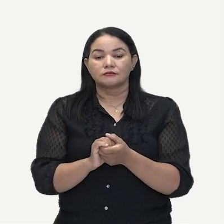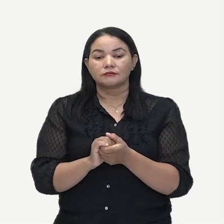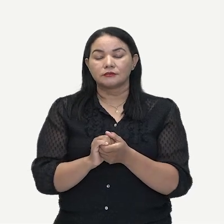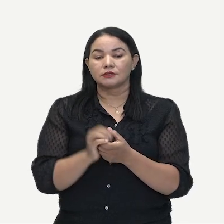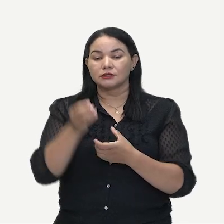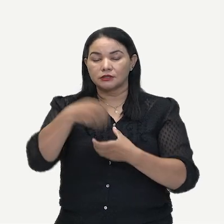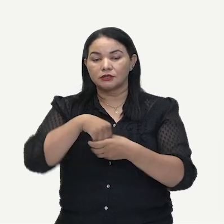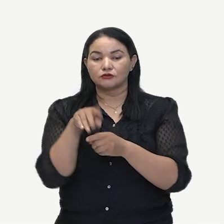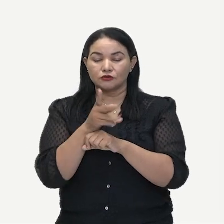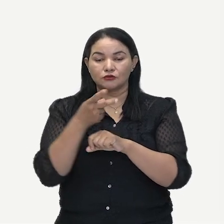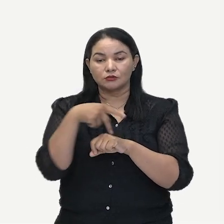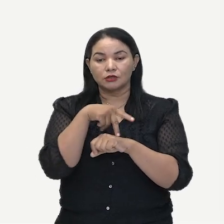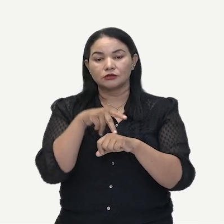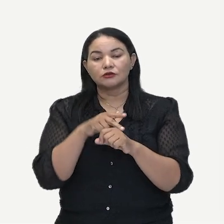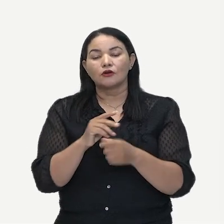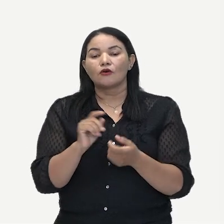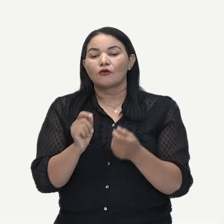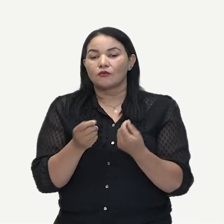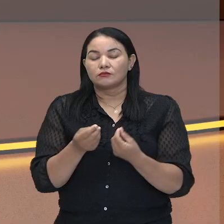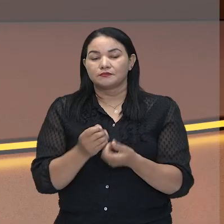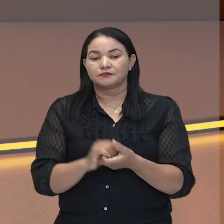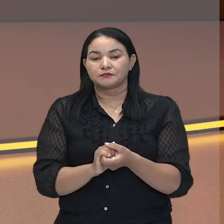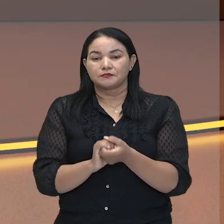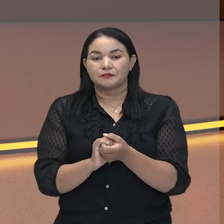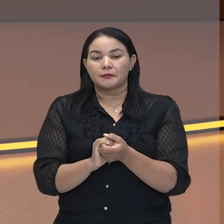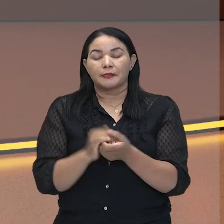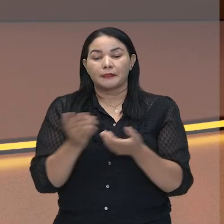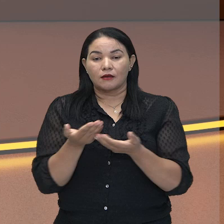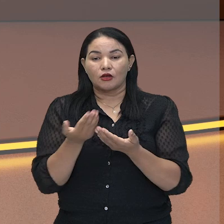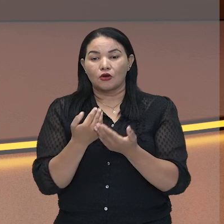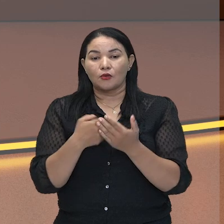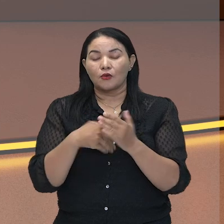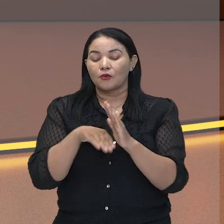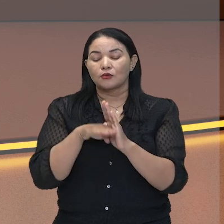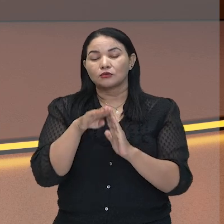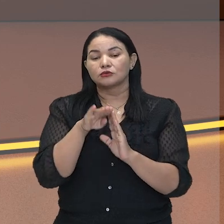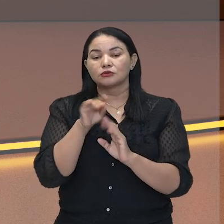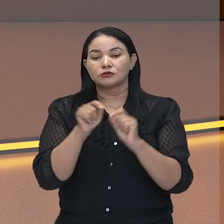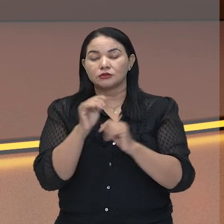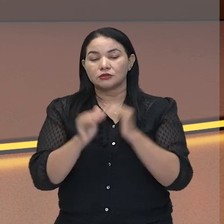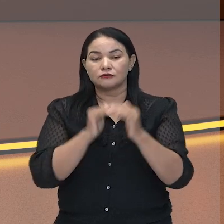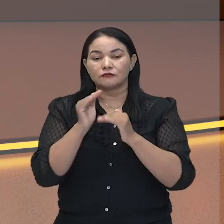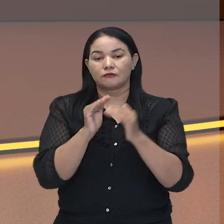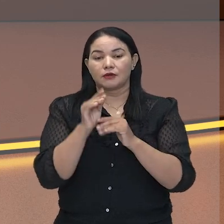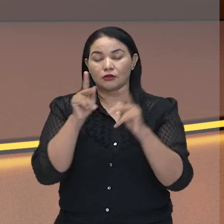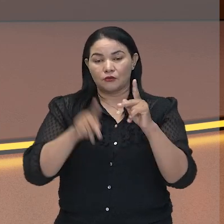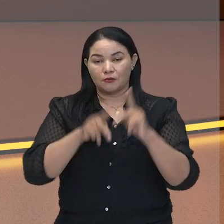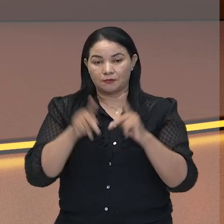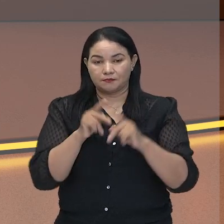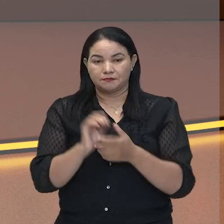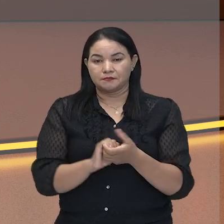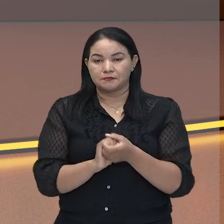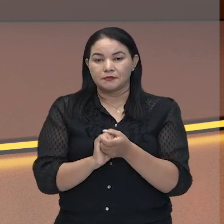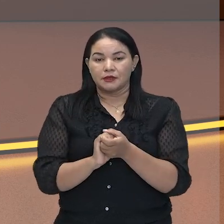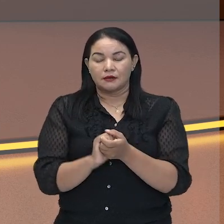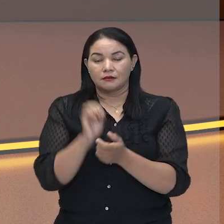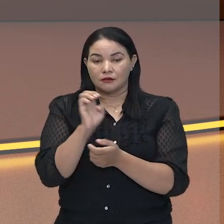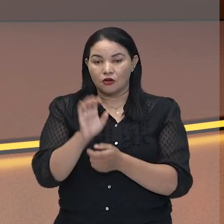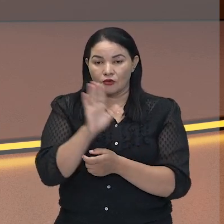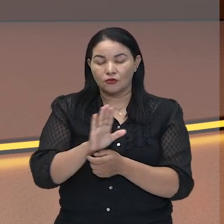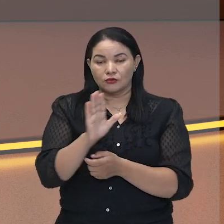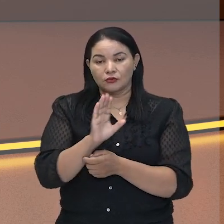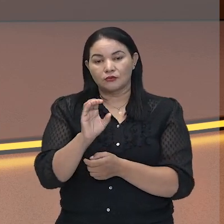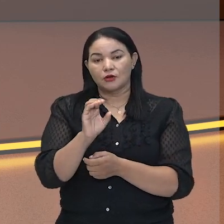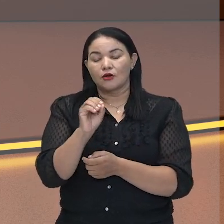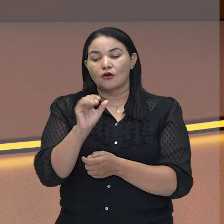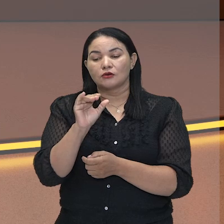eles. A gente vai analisar aqui o nível de desenvolvimento humano desses países. Na Europa Ocidental, a gente vai prestar atenção que